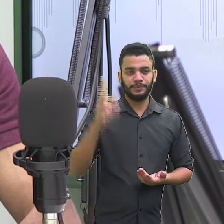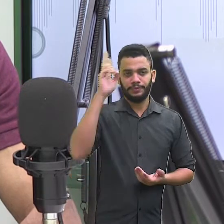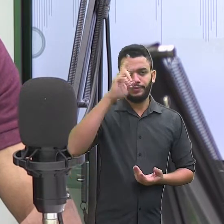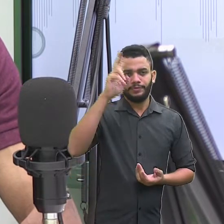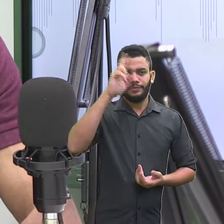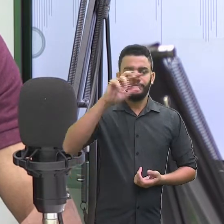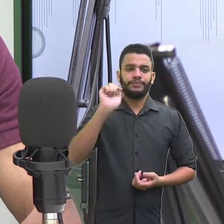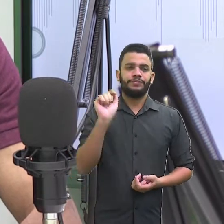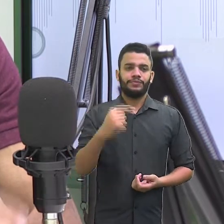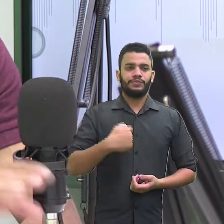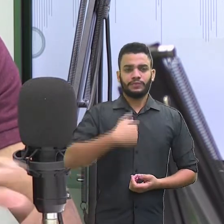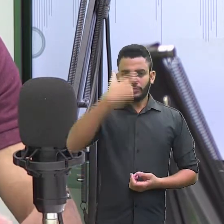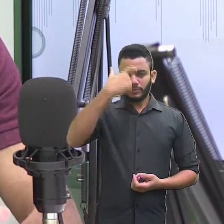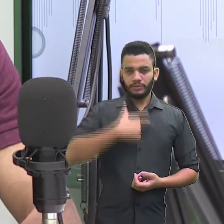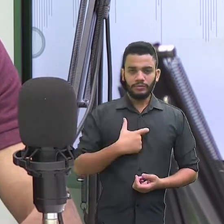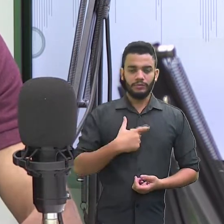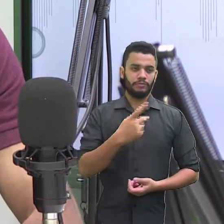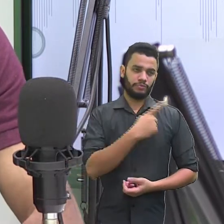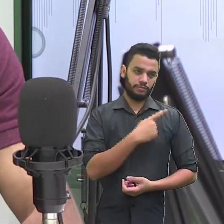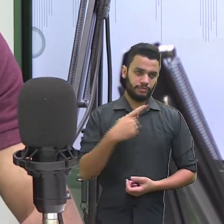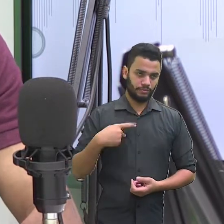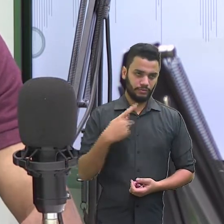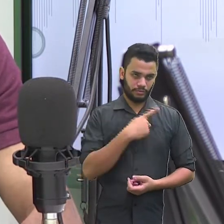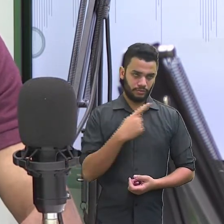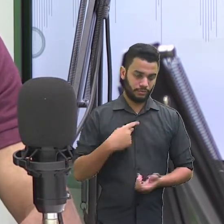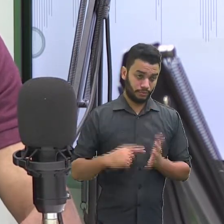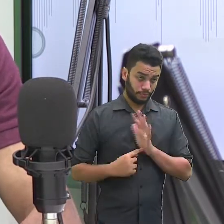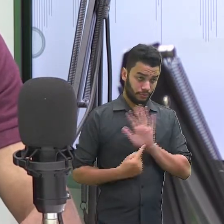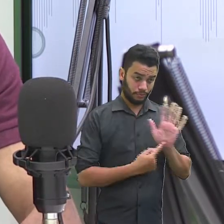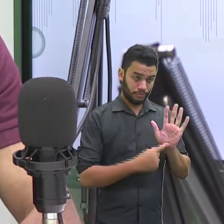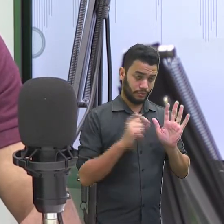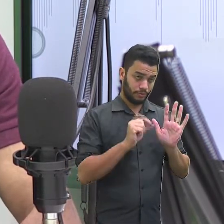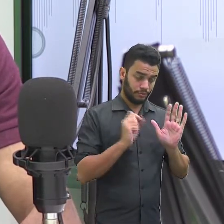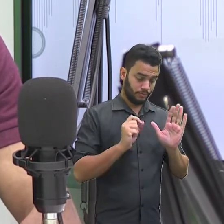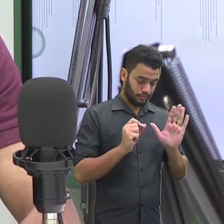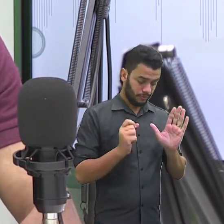perspectiva cristã, eu aqui trago alguns princípios da Bíblia. Bem,